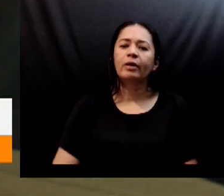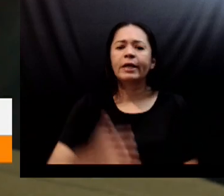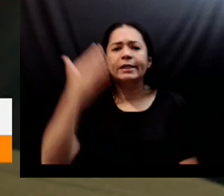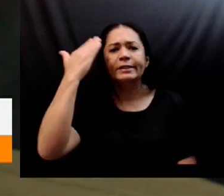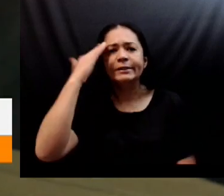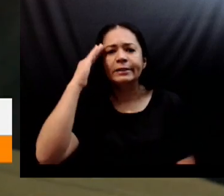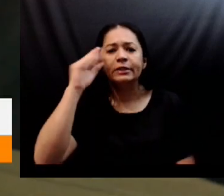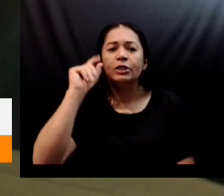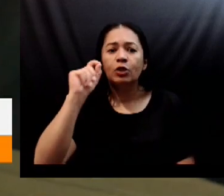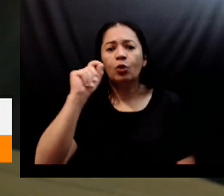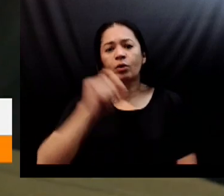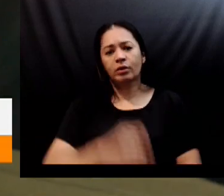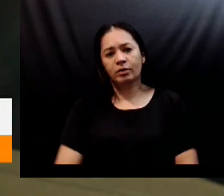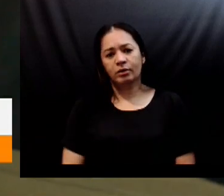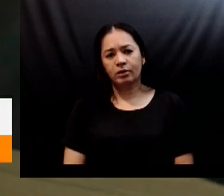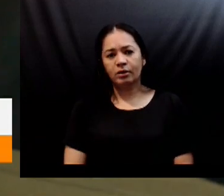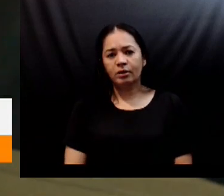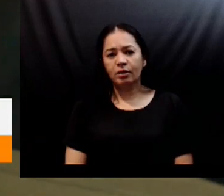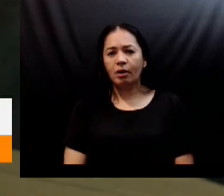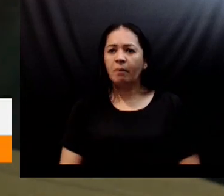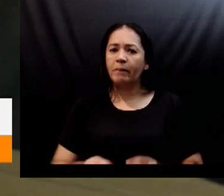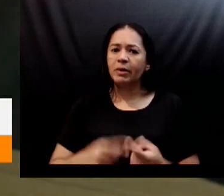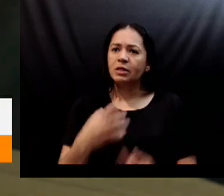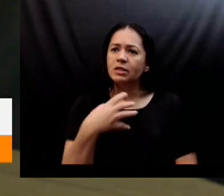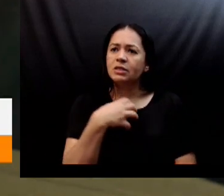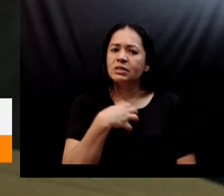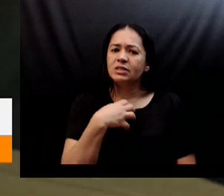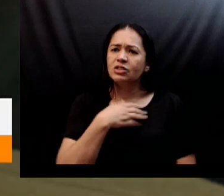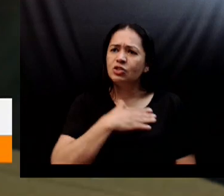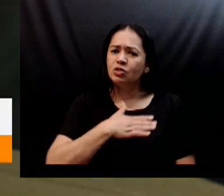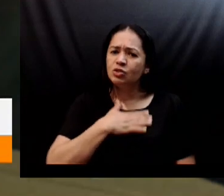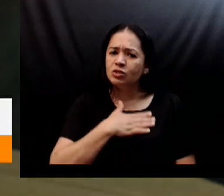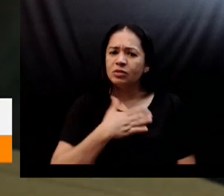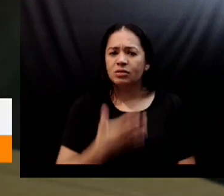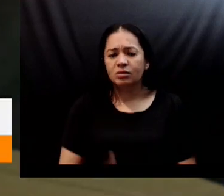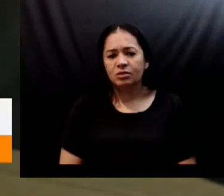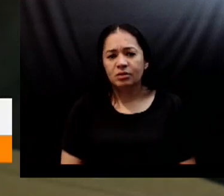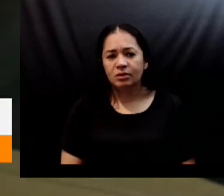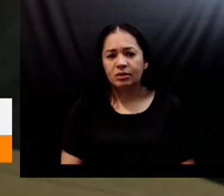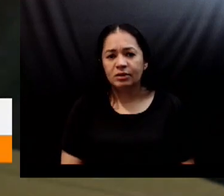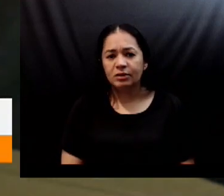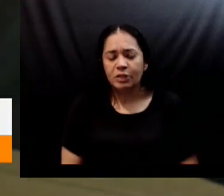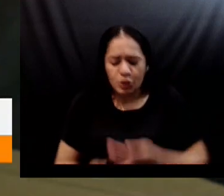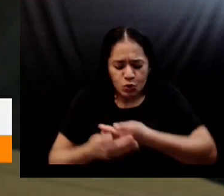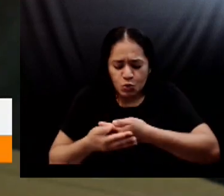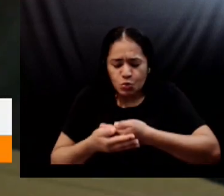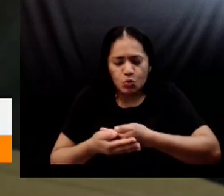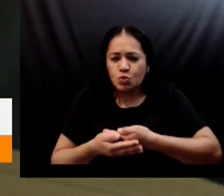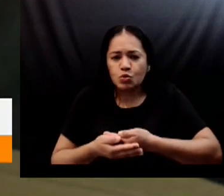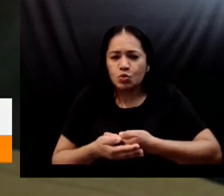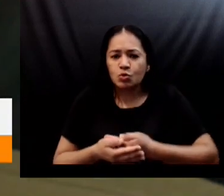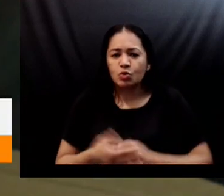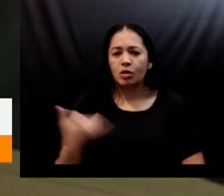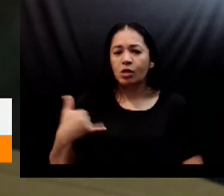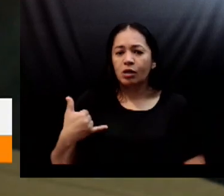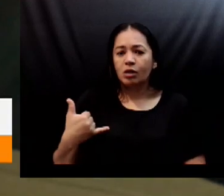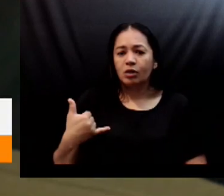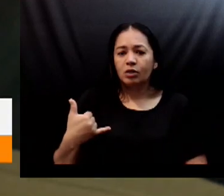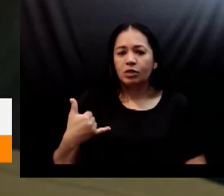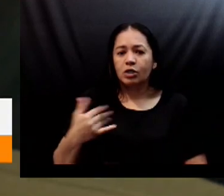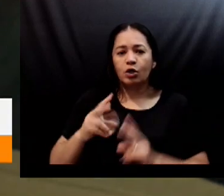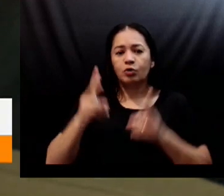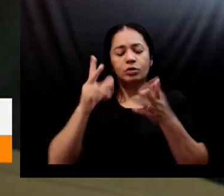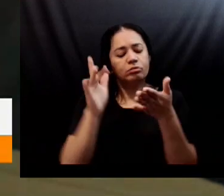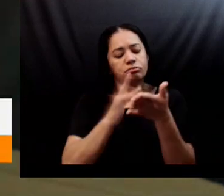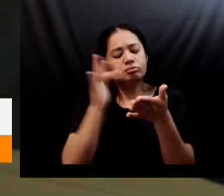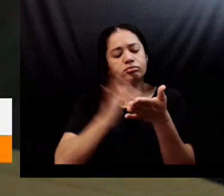dar uma sensação de prazer naquele cérebrozinho tão pequenininho que ele continua. Então a gente precisa se